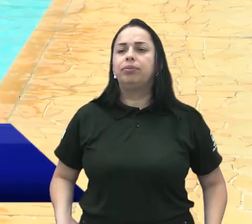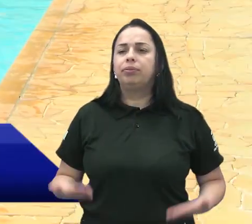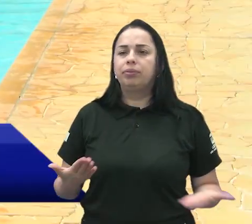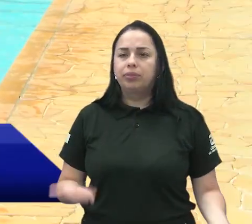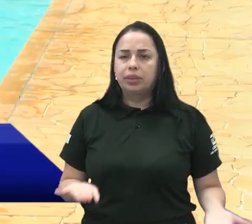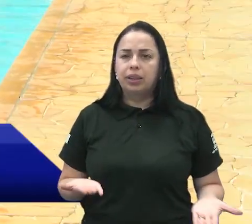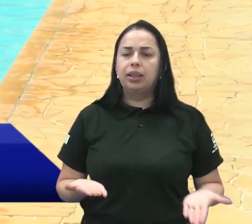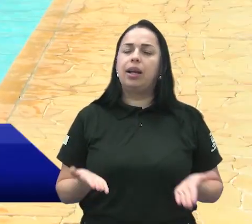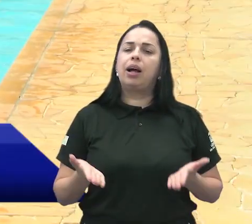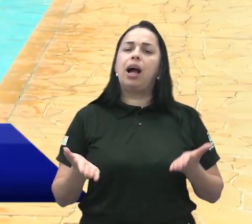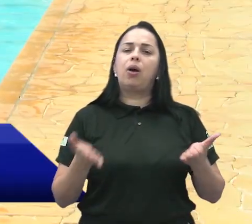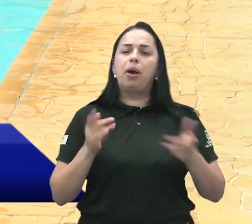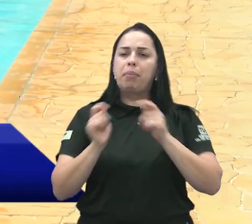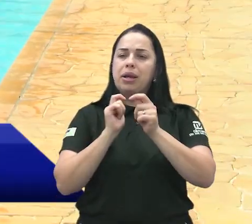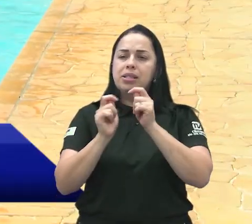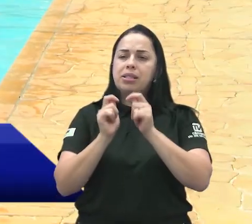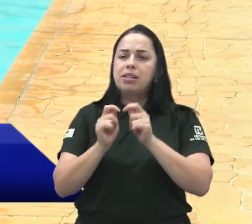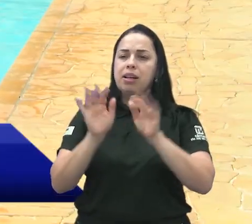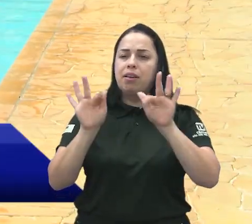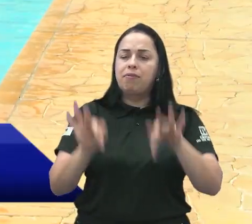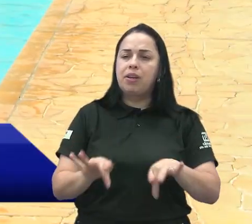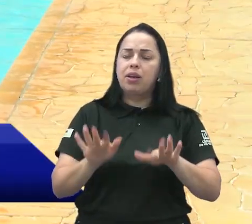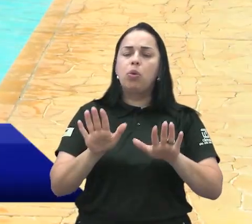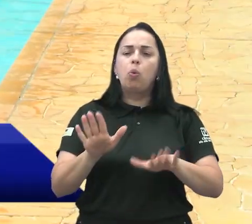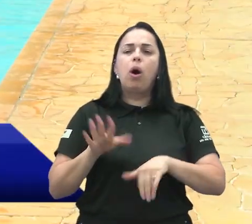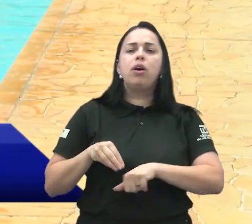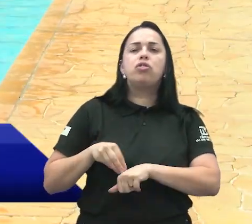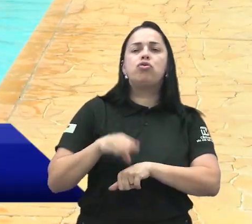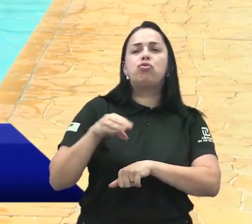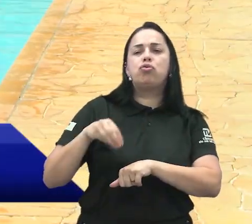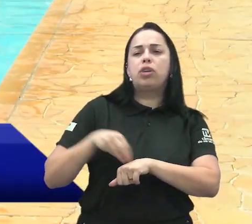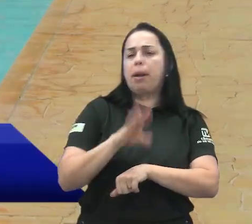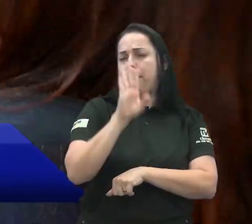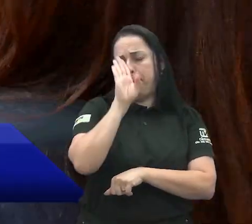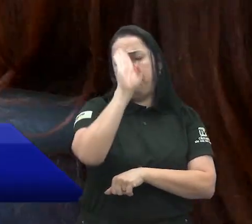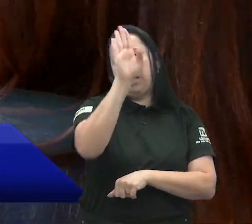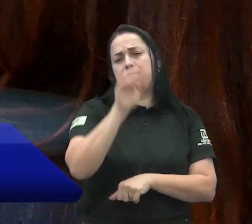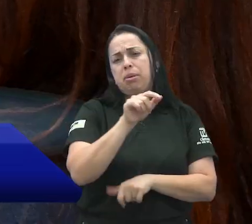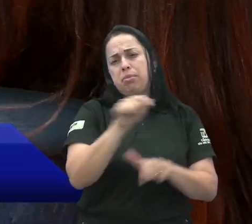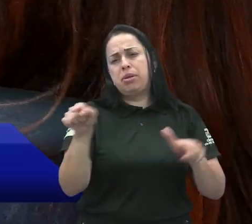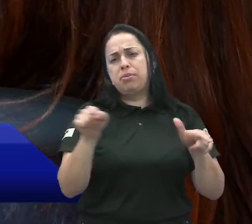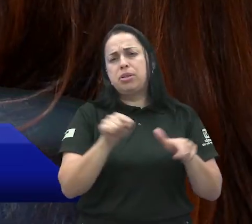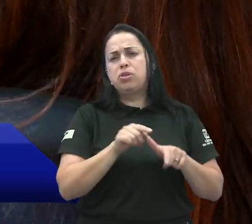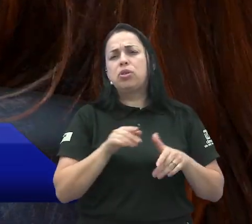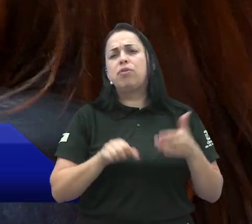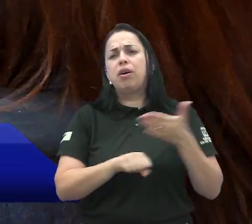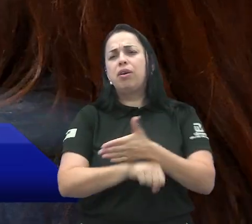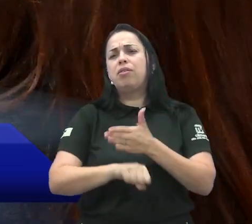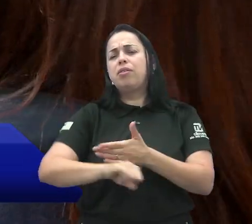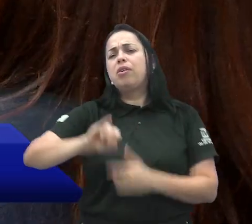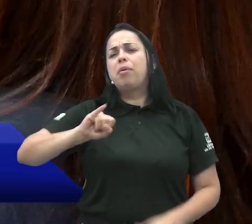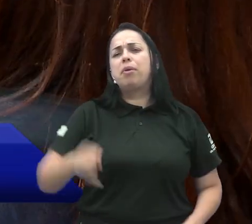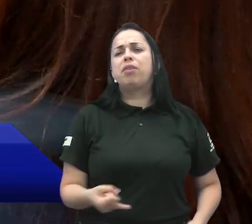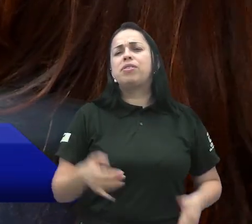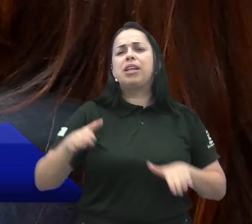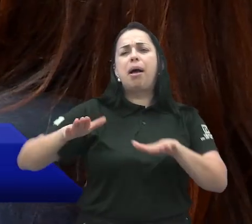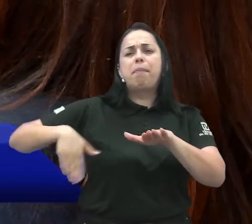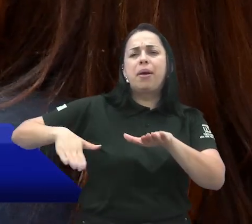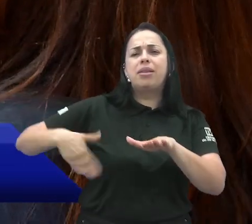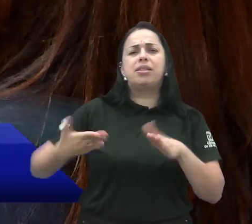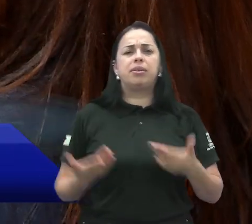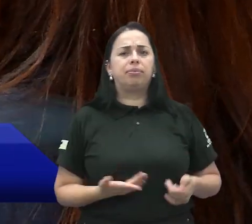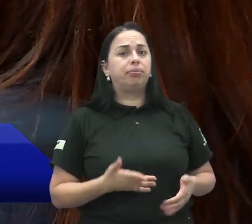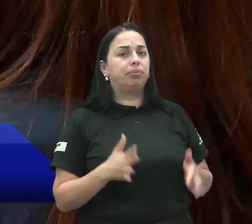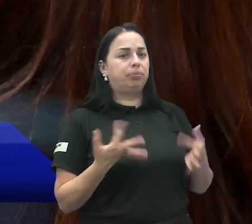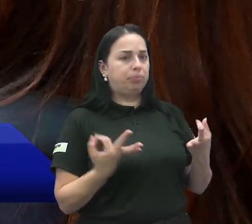orientação. Então, doutora, para a gente concluir, né, quais são aí as principais dicas, orientações para as pessoas que vão curtir ainda